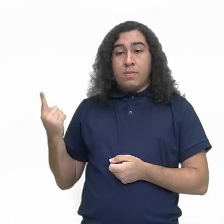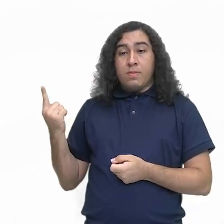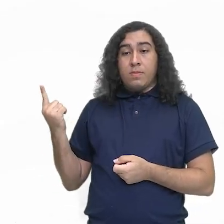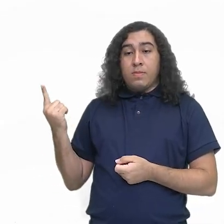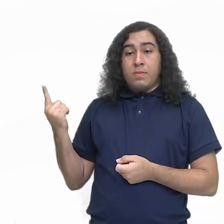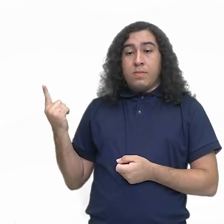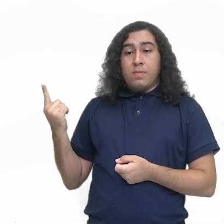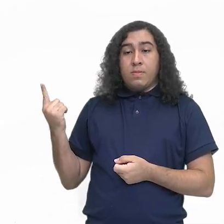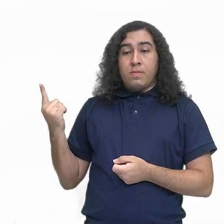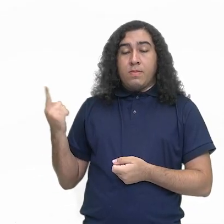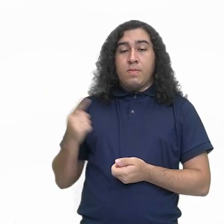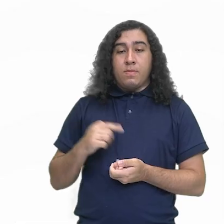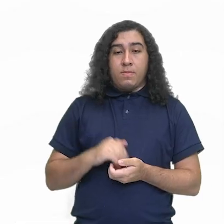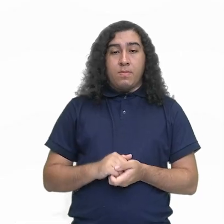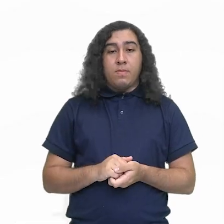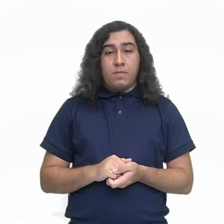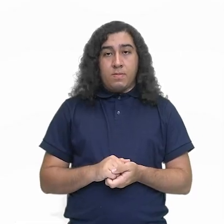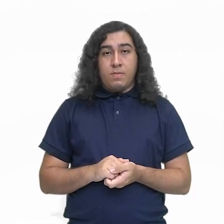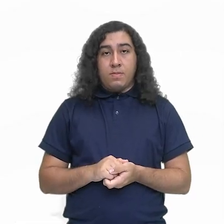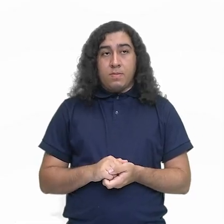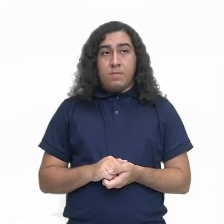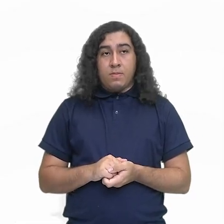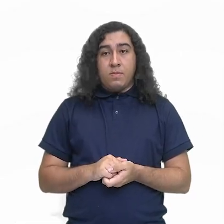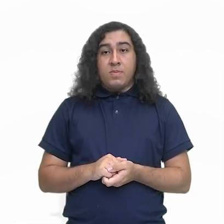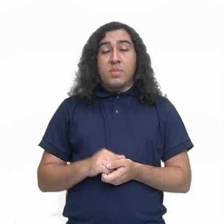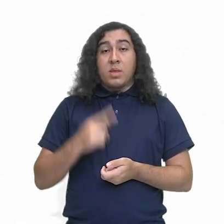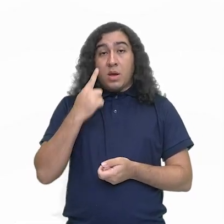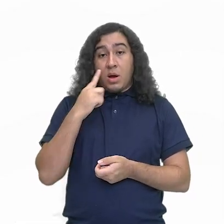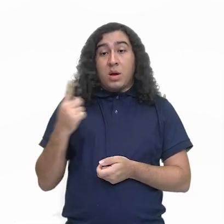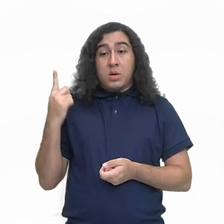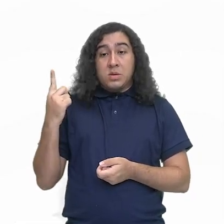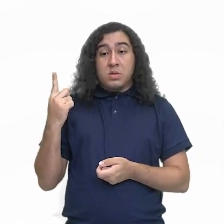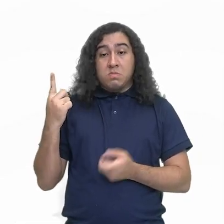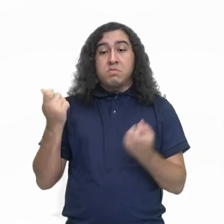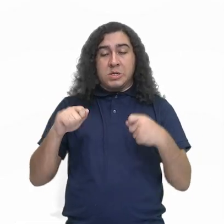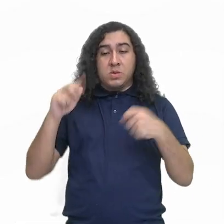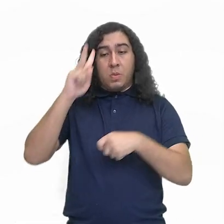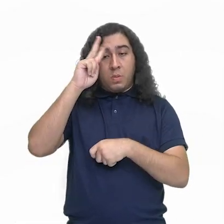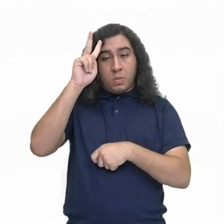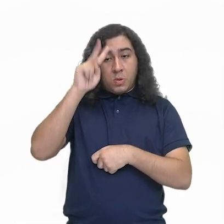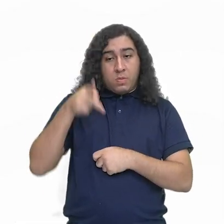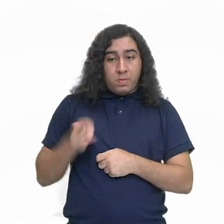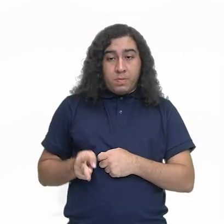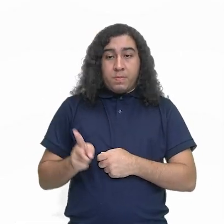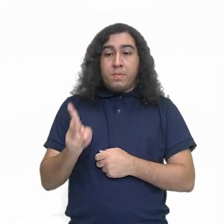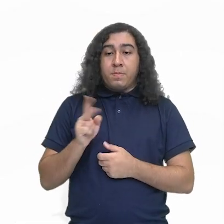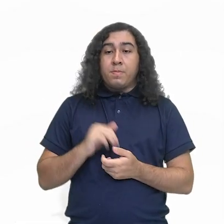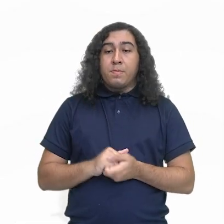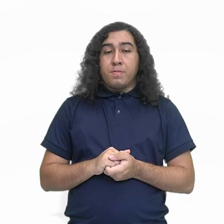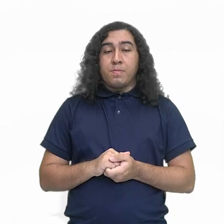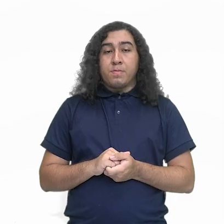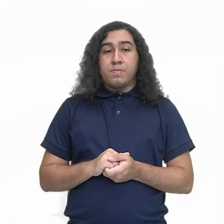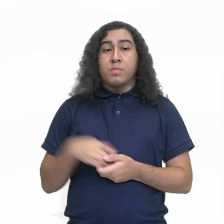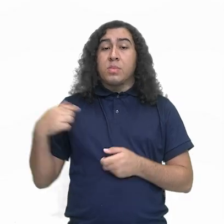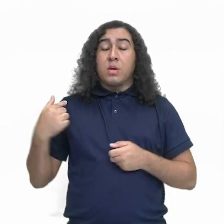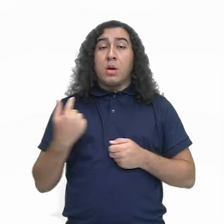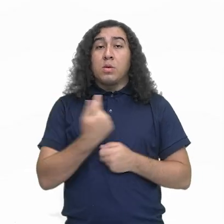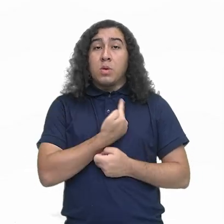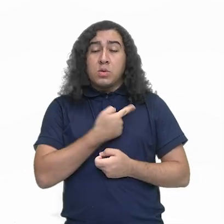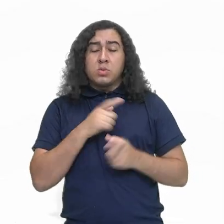o profano. Isso não pode ser descartado. E para nós, digamos